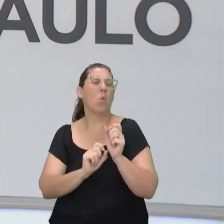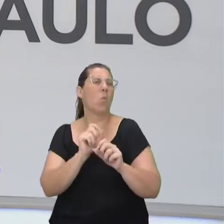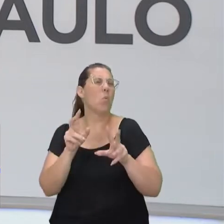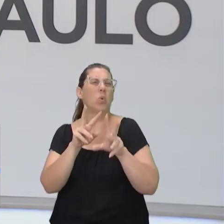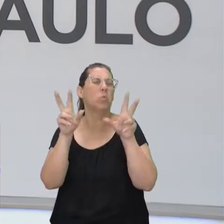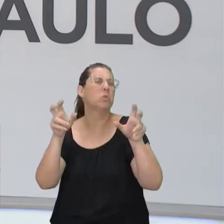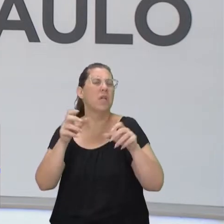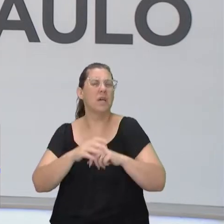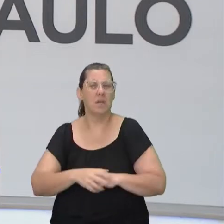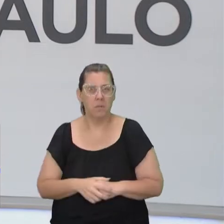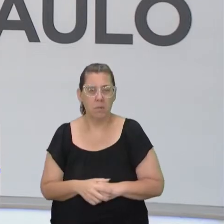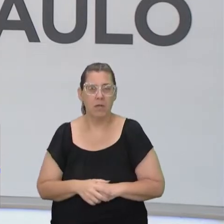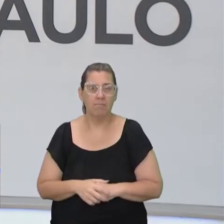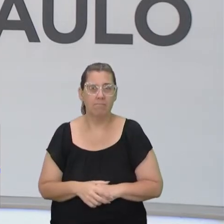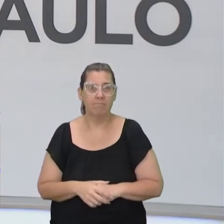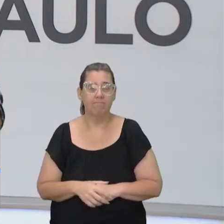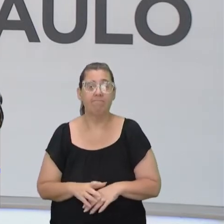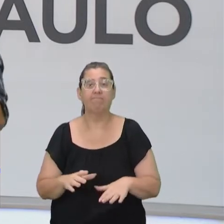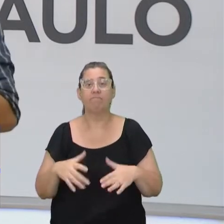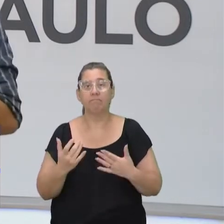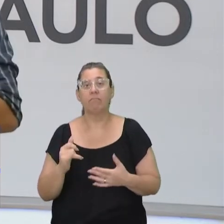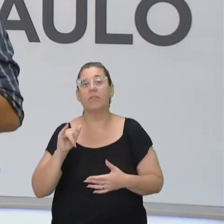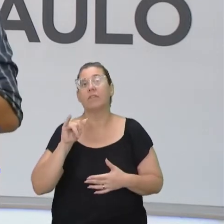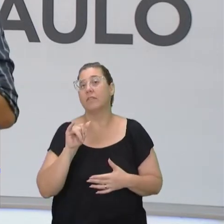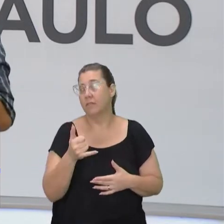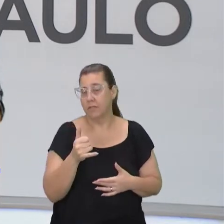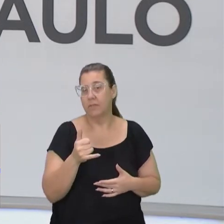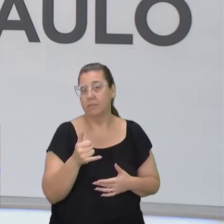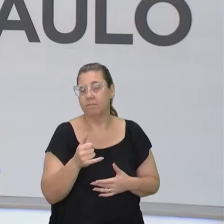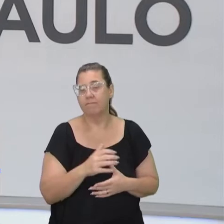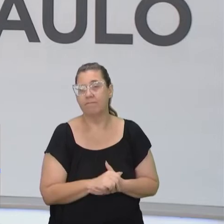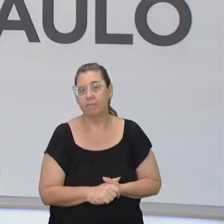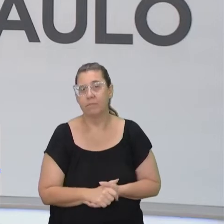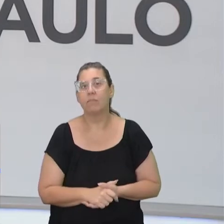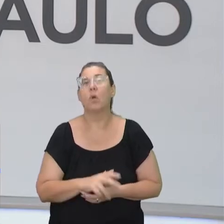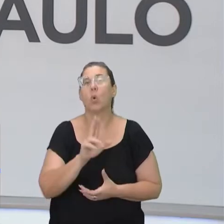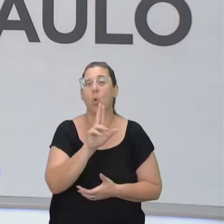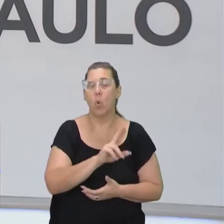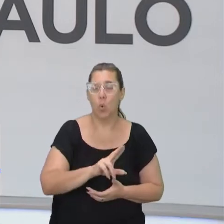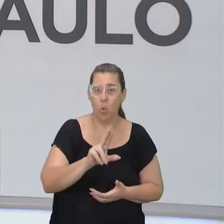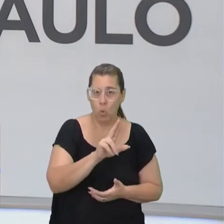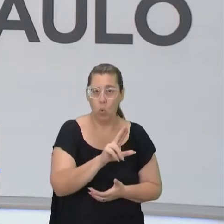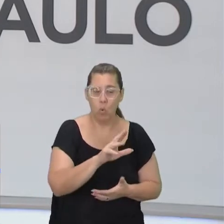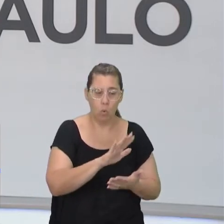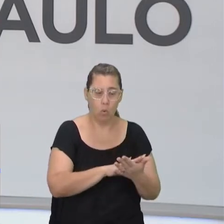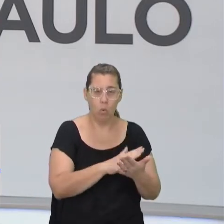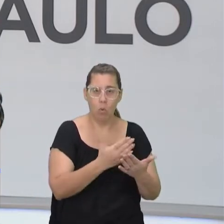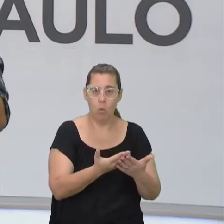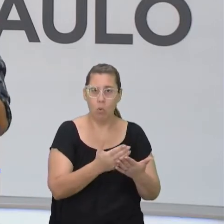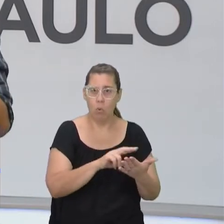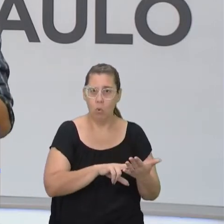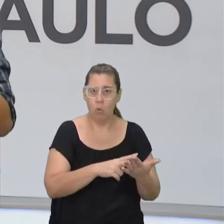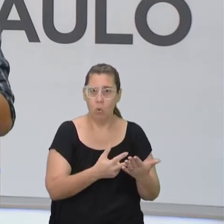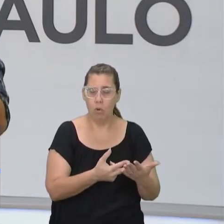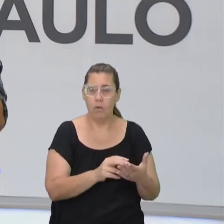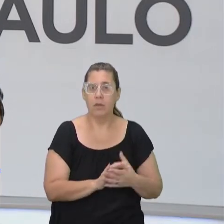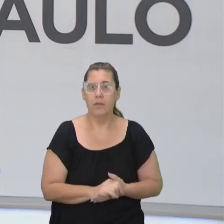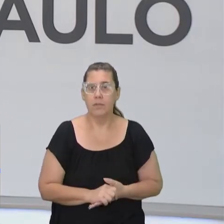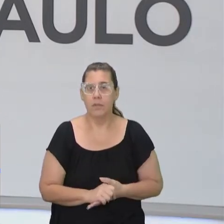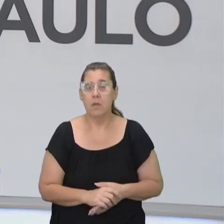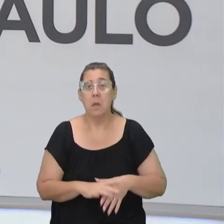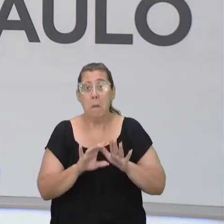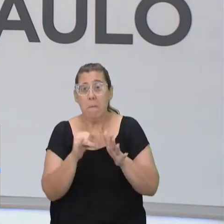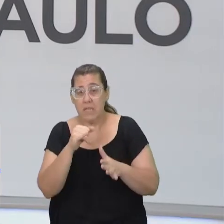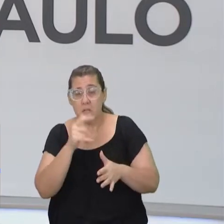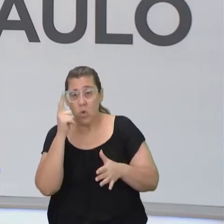aquele assunto. Então sim, eu falei numa aula anterior, cara, use o tradutor, mas você não precisa usar o tradutor quando você